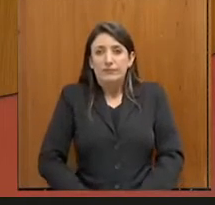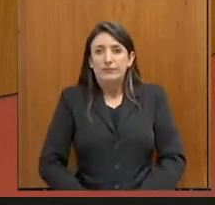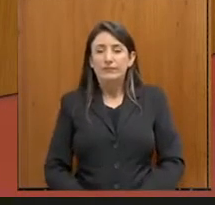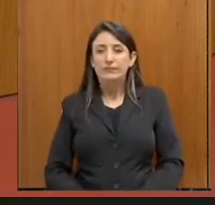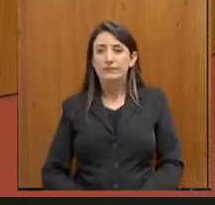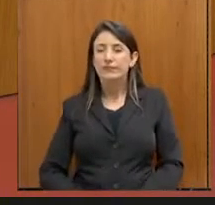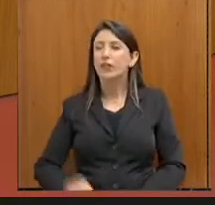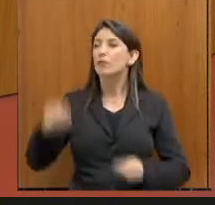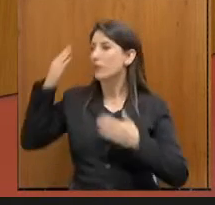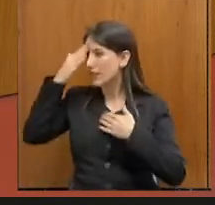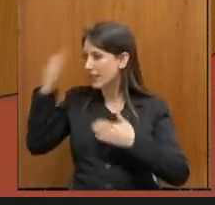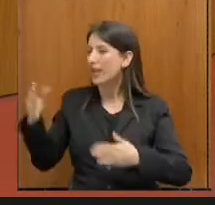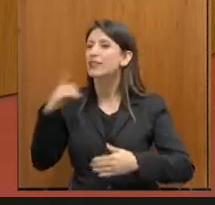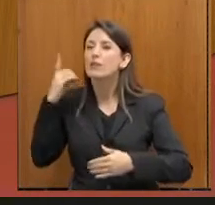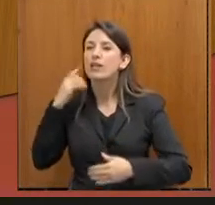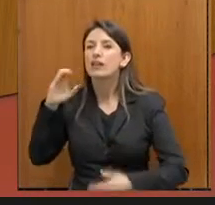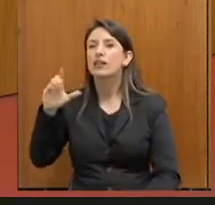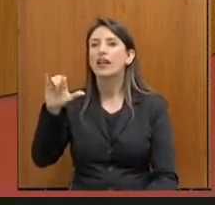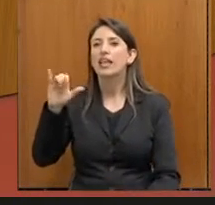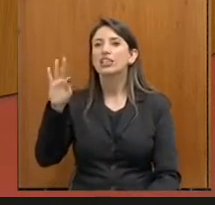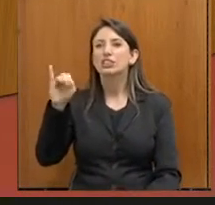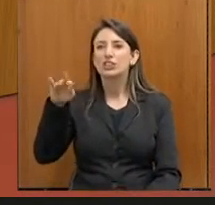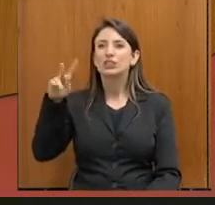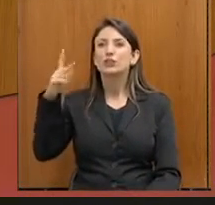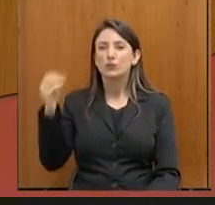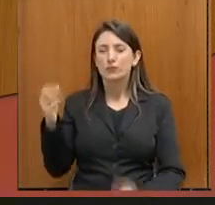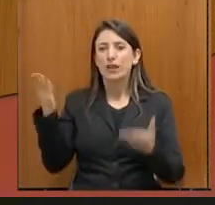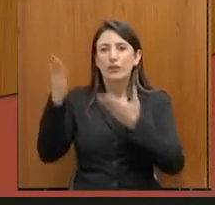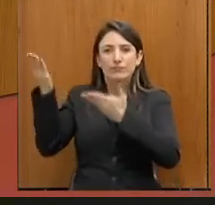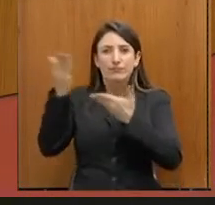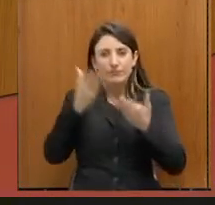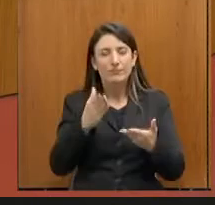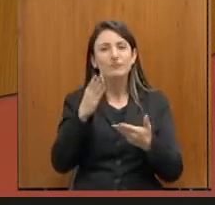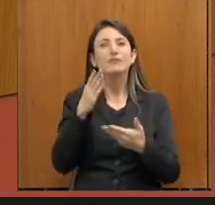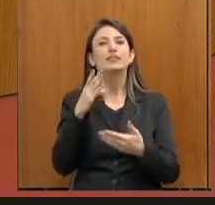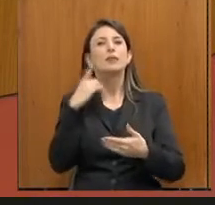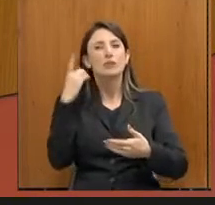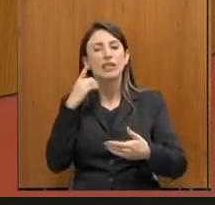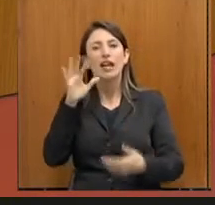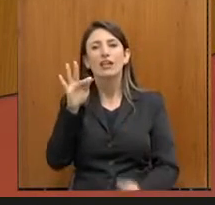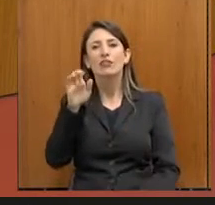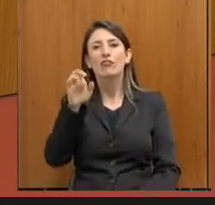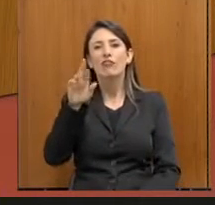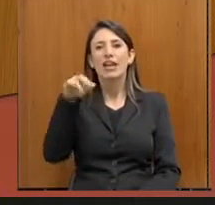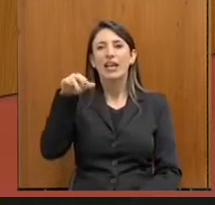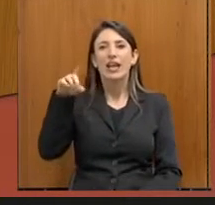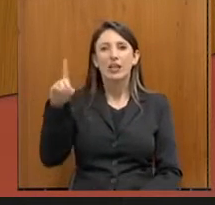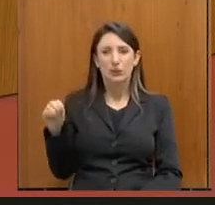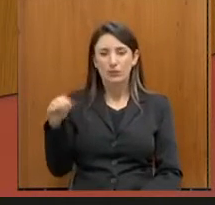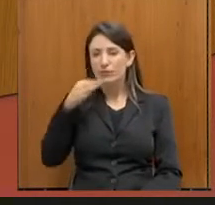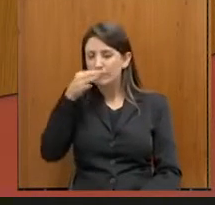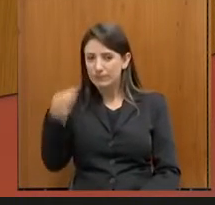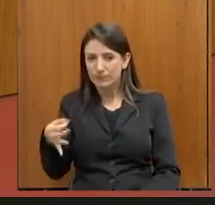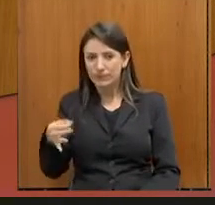obrigado Deputado Cleitinho e passa a palavra ao secretário Fernando passalio para suas considerações